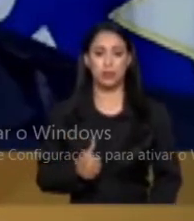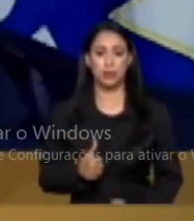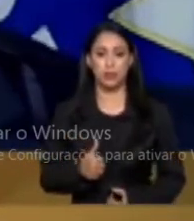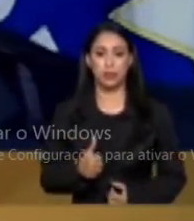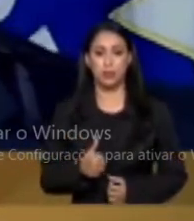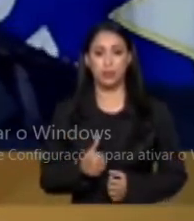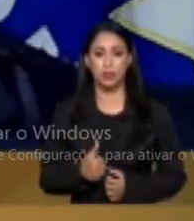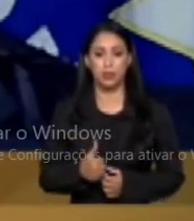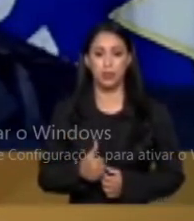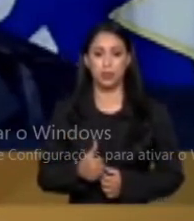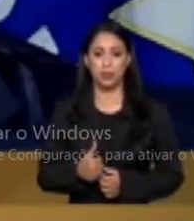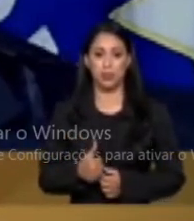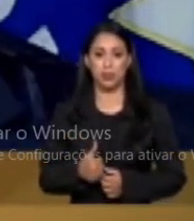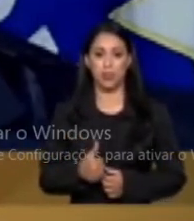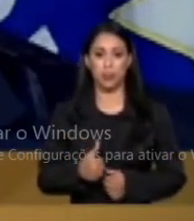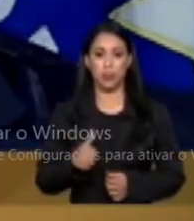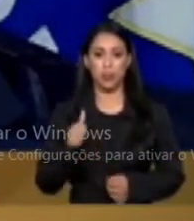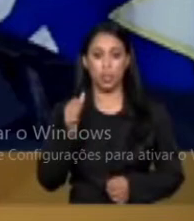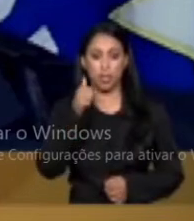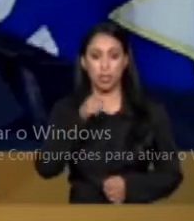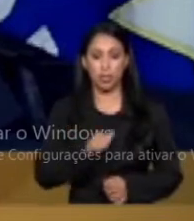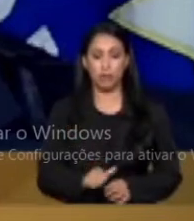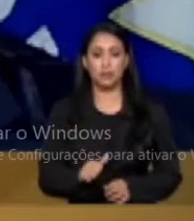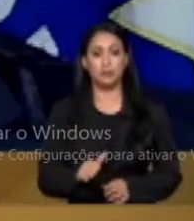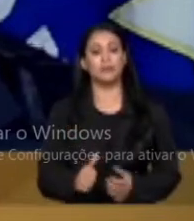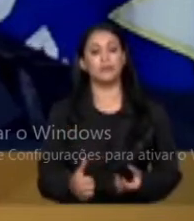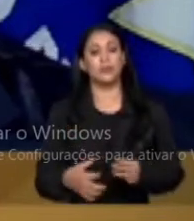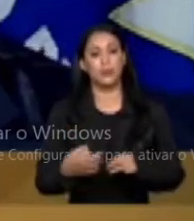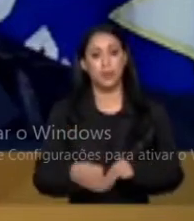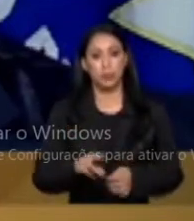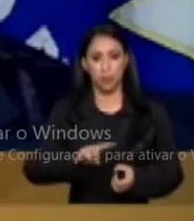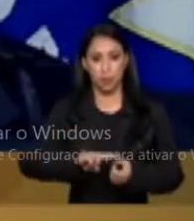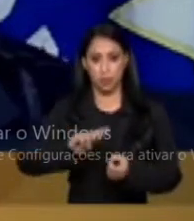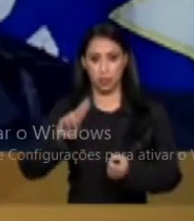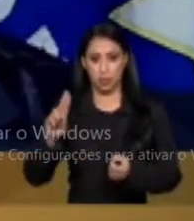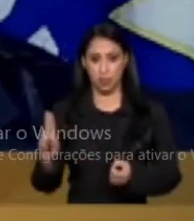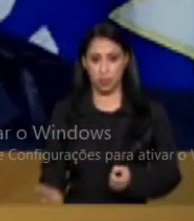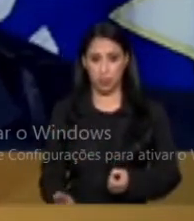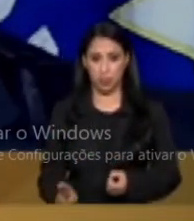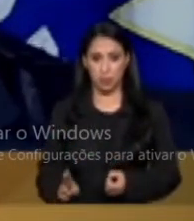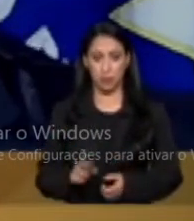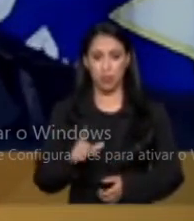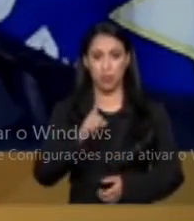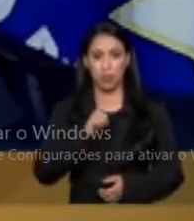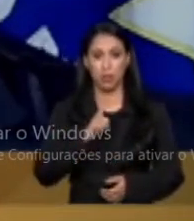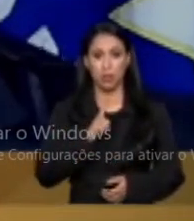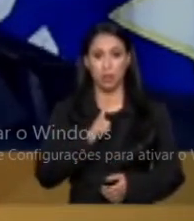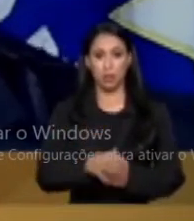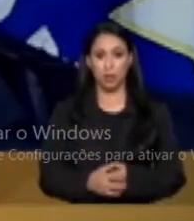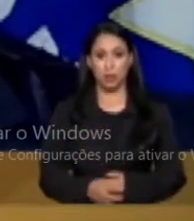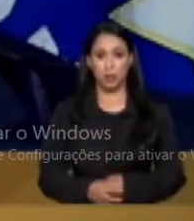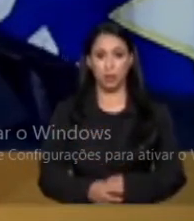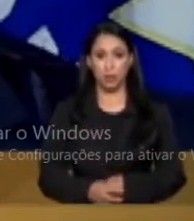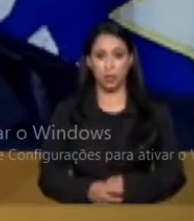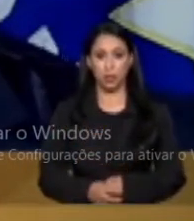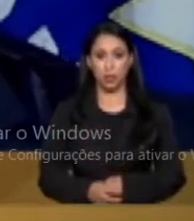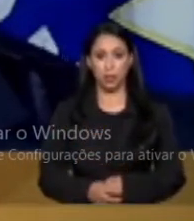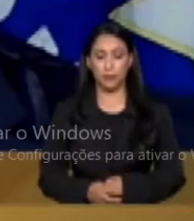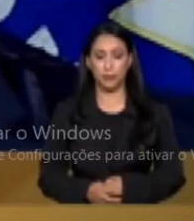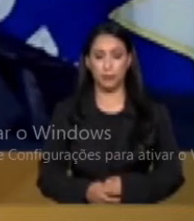senhor ministro da AGU, Bruno Bianco, o senhor advogado